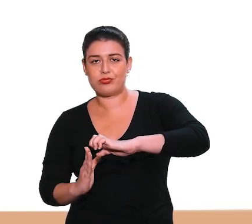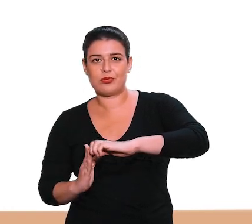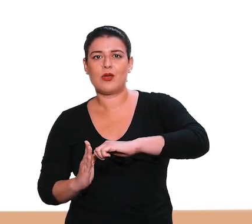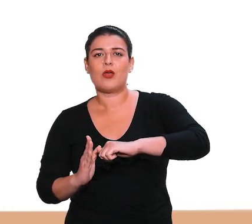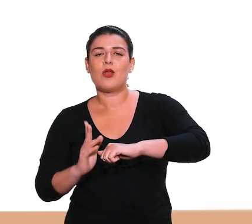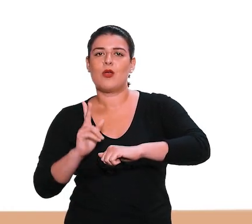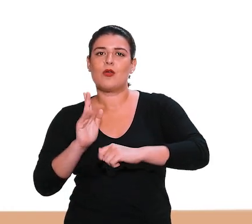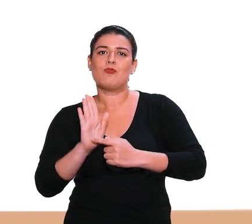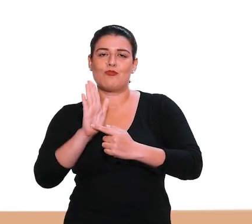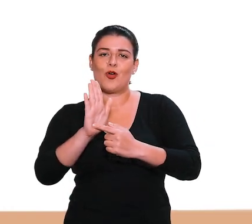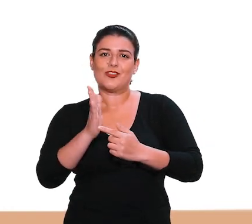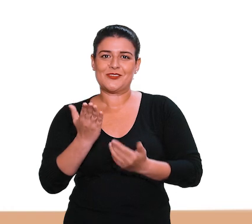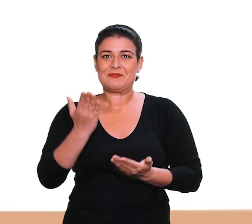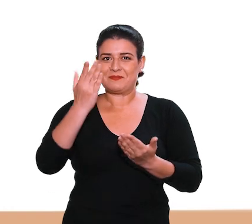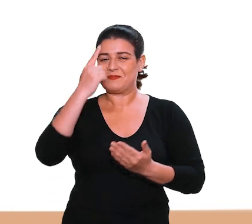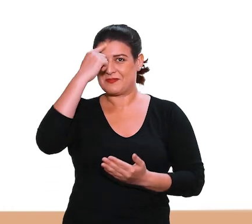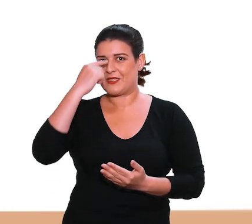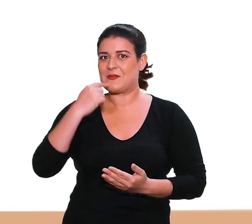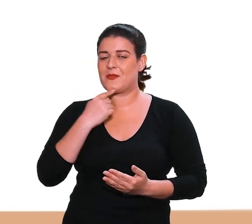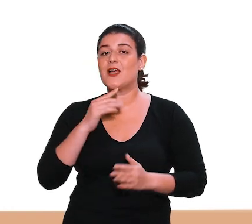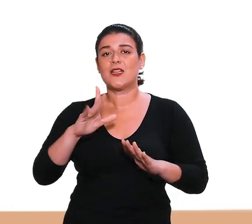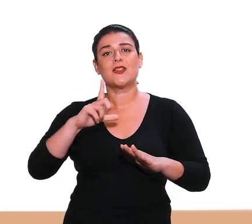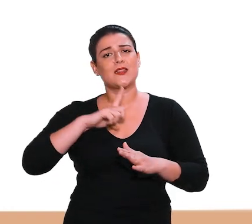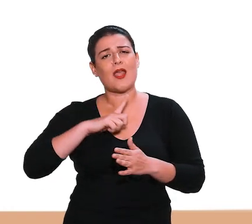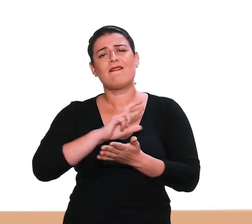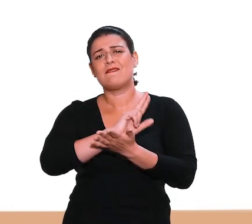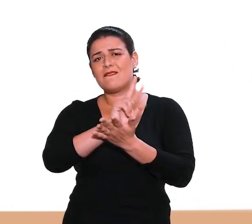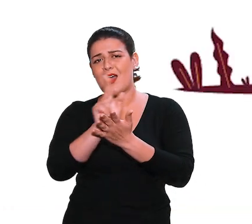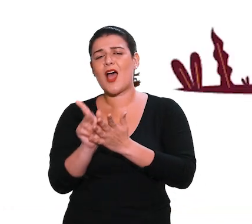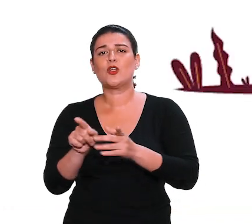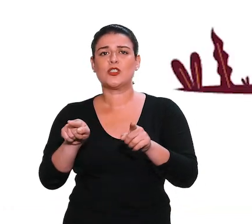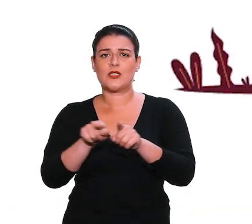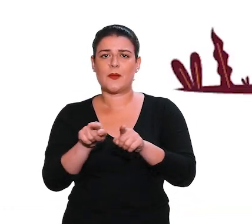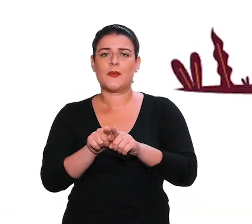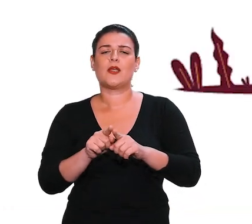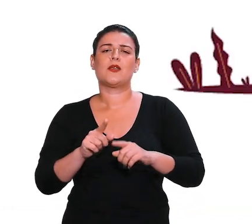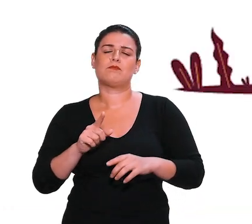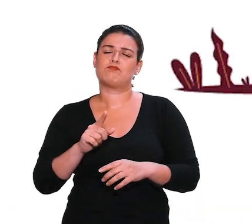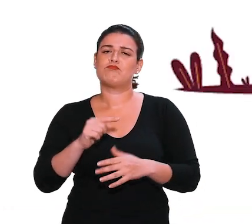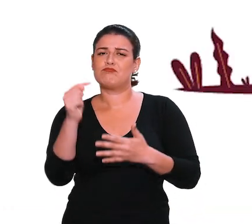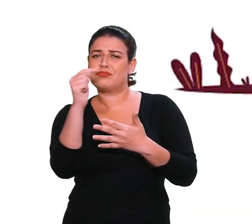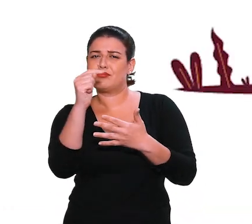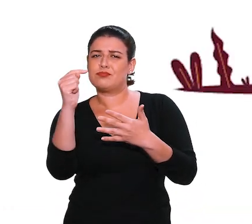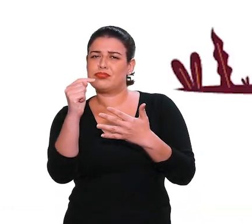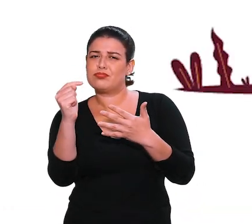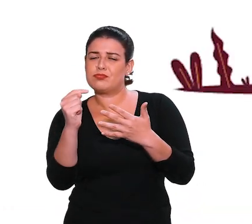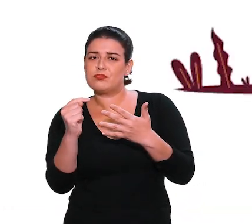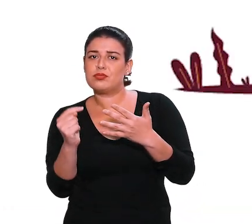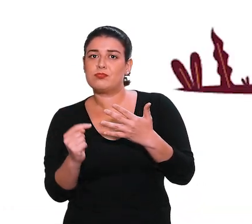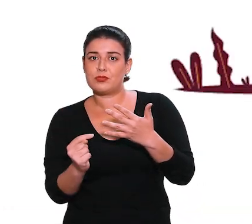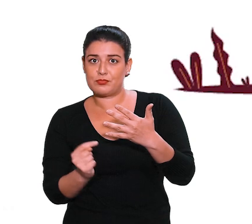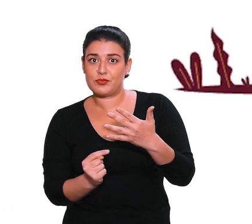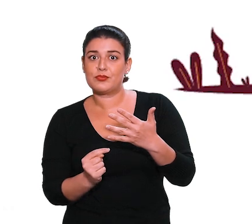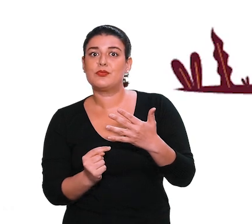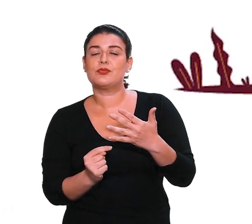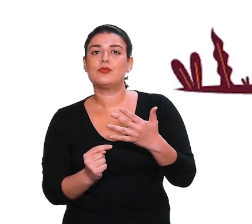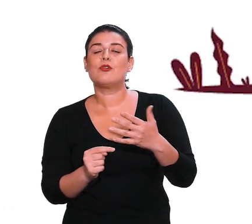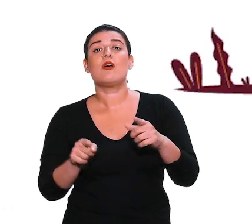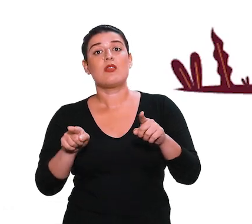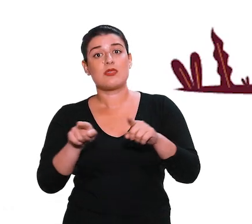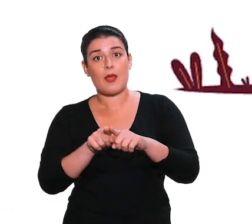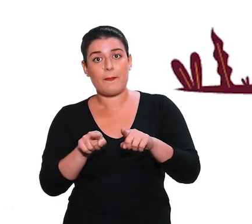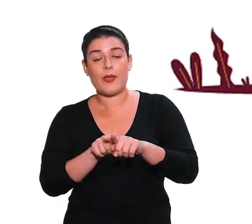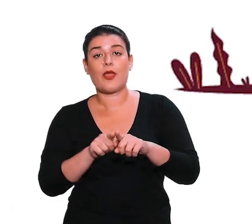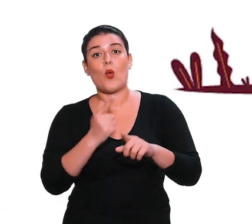Lisfranc são as mais conhecidas, mas nós temos também outras amputações, como Boyd e até uma